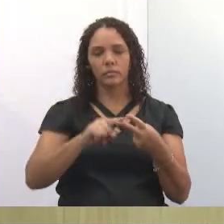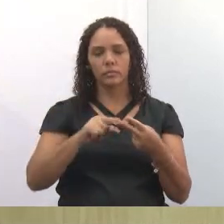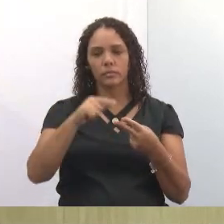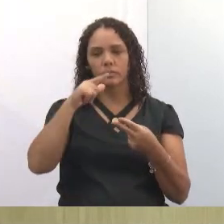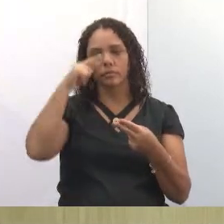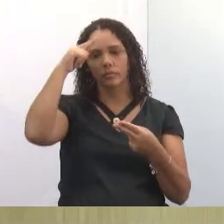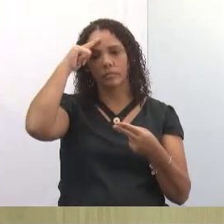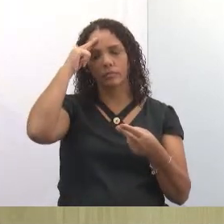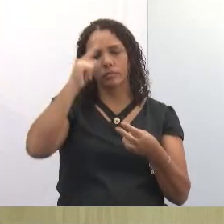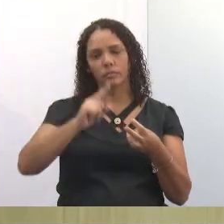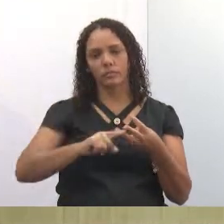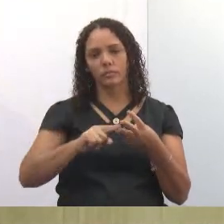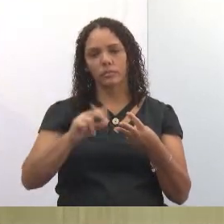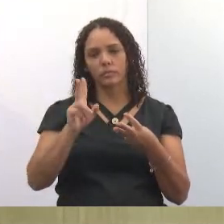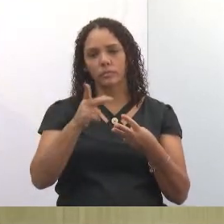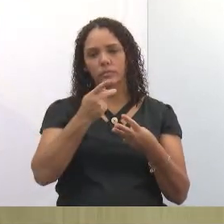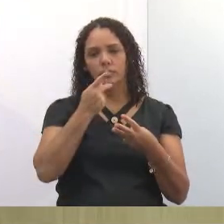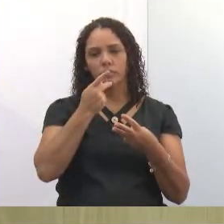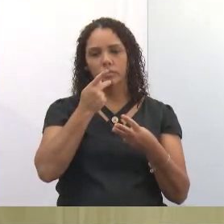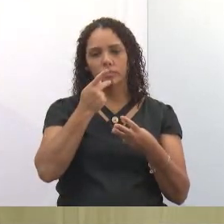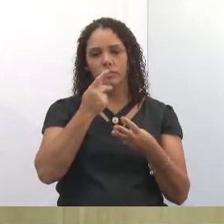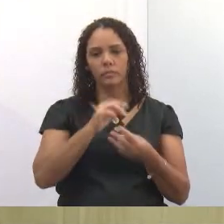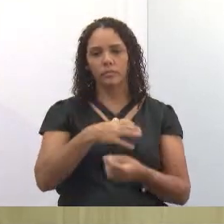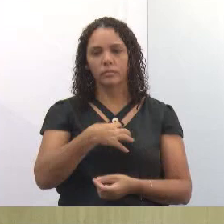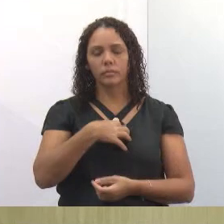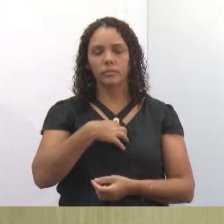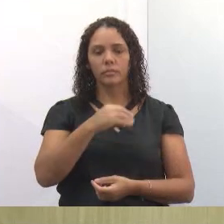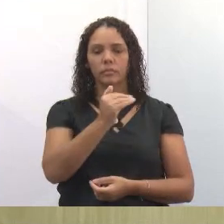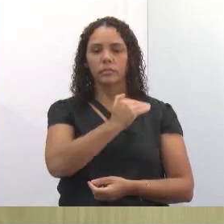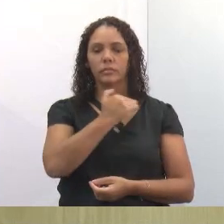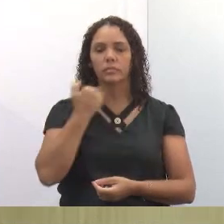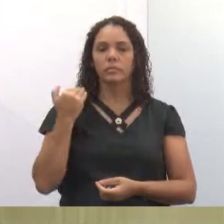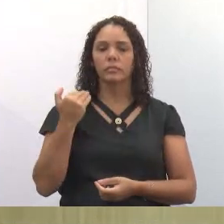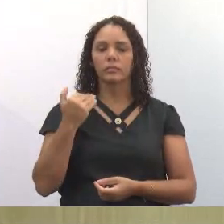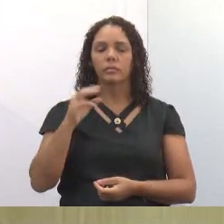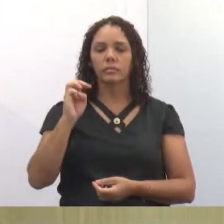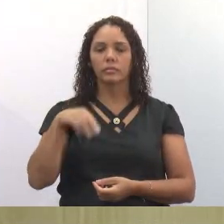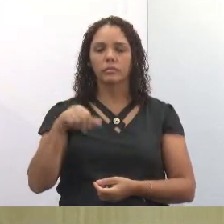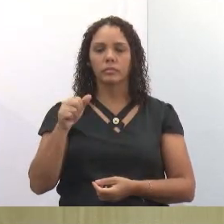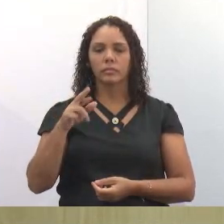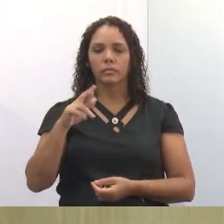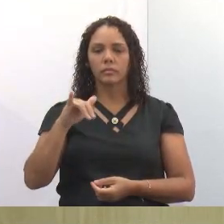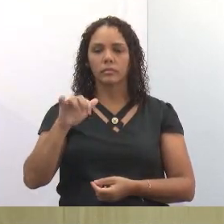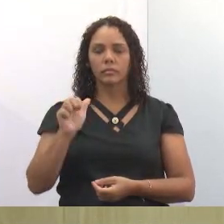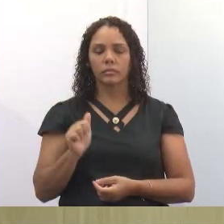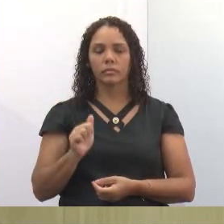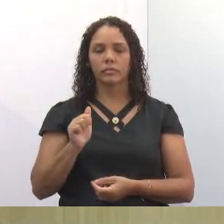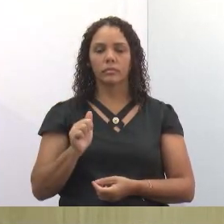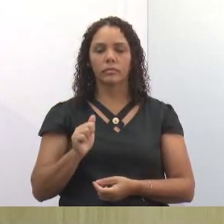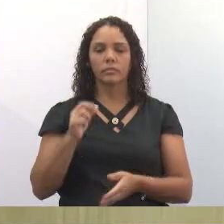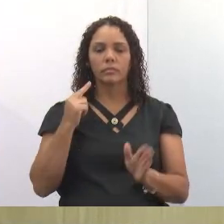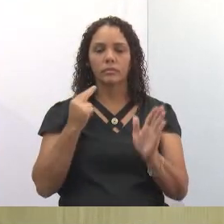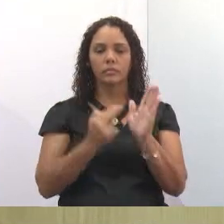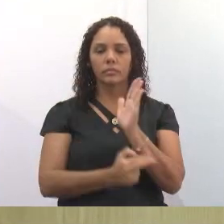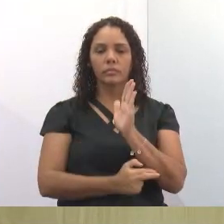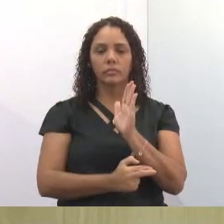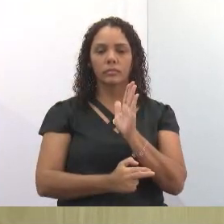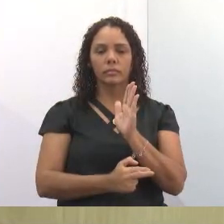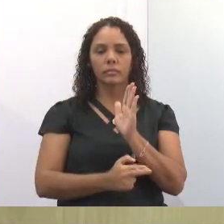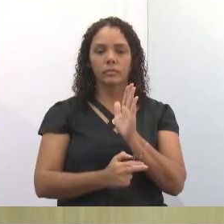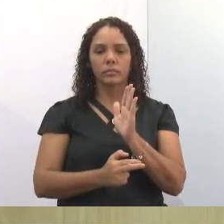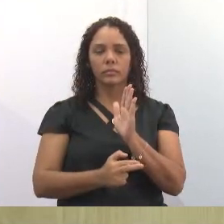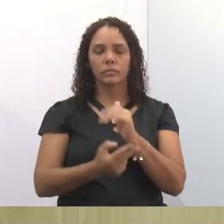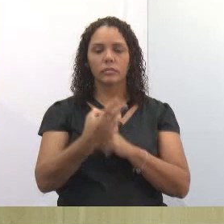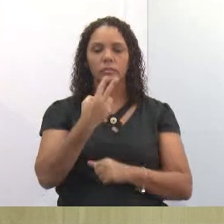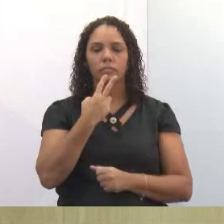Luiz Flávio, Hernani Barreto. Voto pesar pelo falecimento de Maria Caetano da Silva. Voto formulado pelo vereador